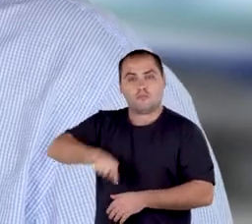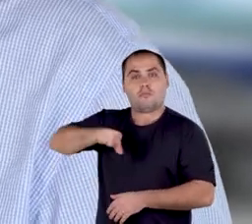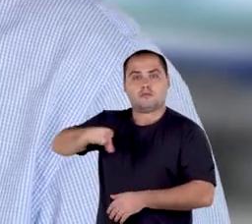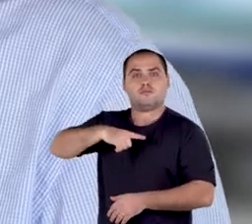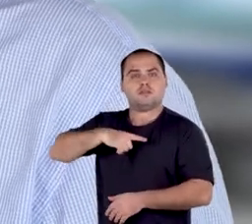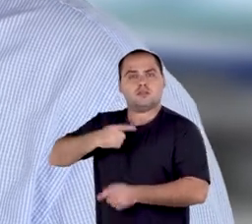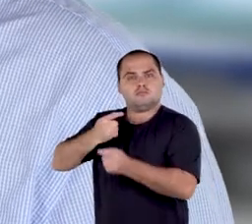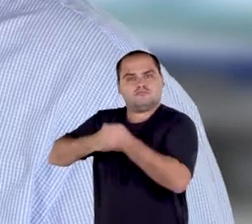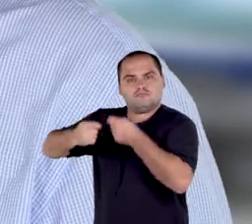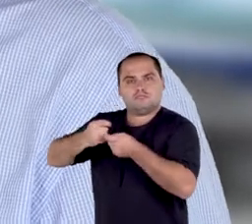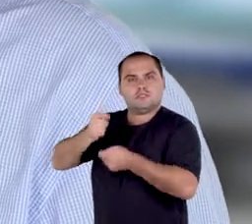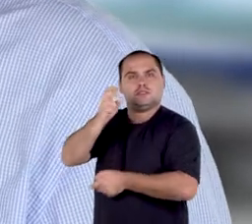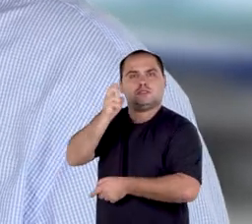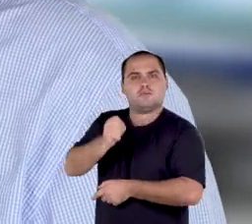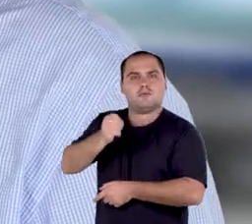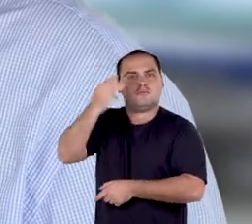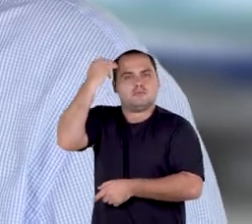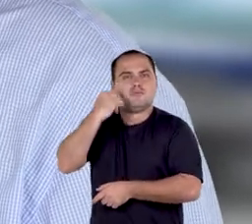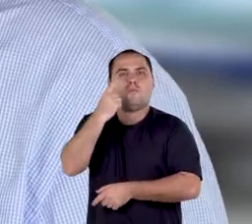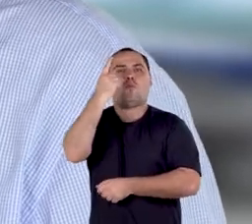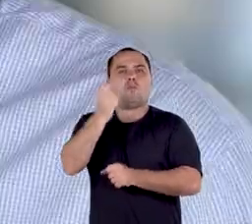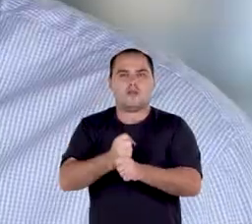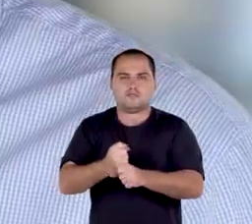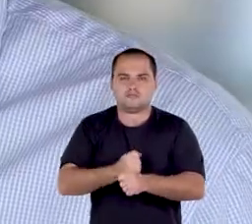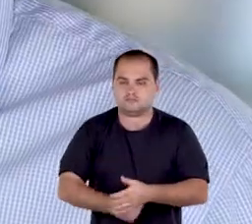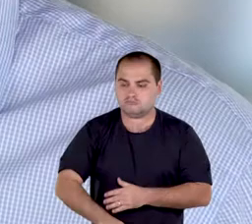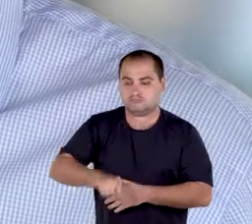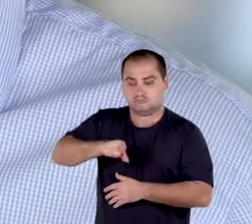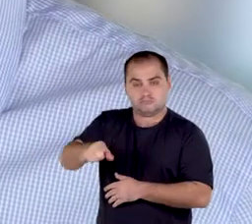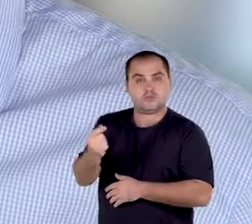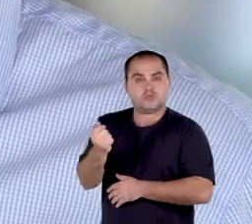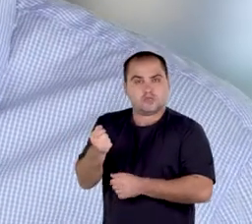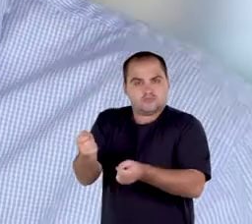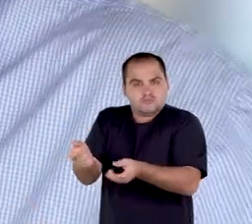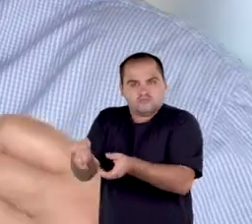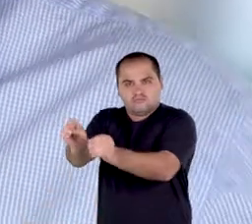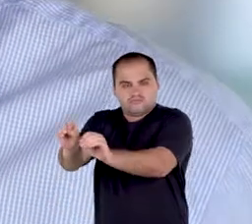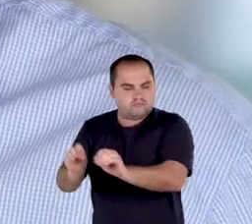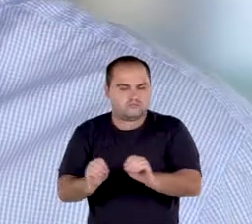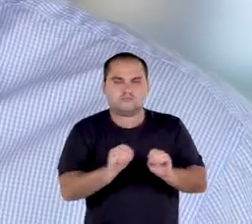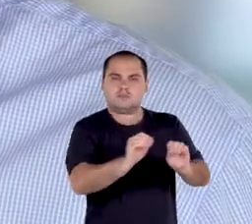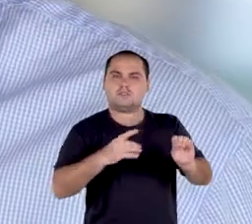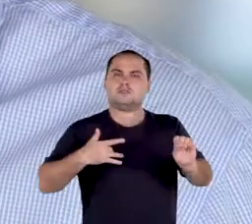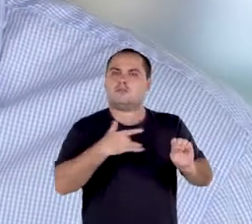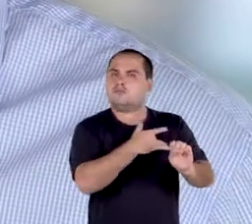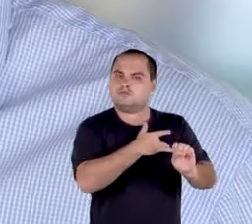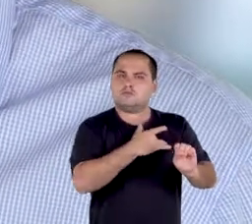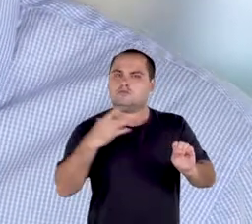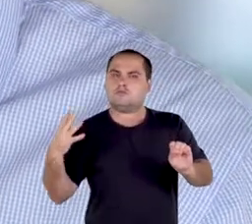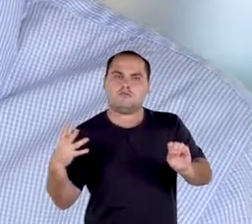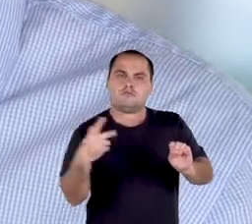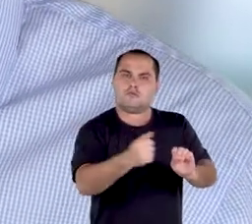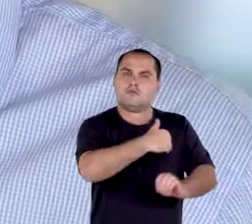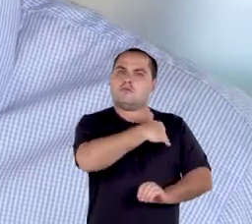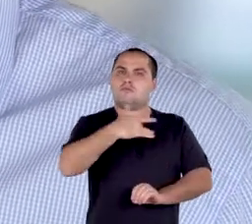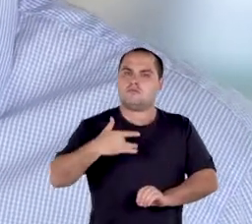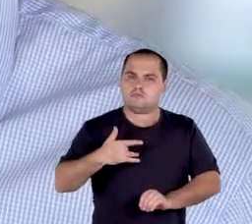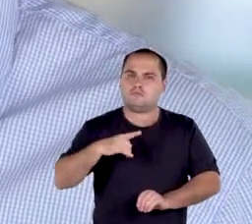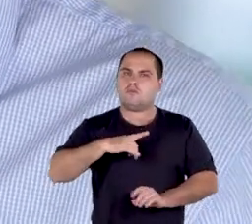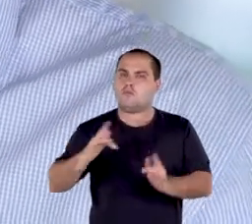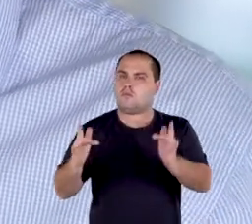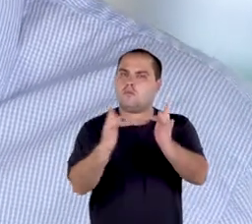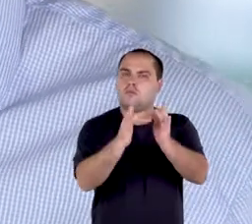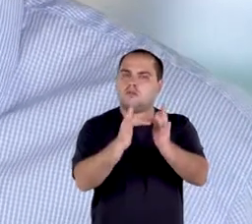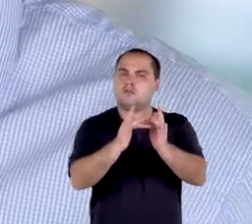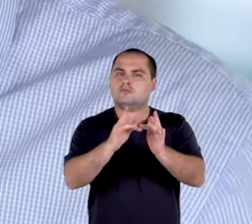dar uma economia de 50 milhões por ano. Vamos investir esse dinheiro em saúde, interligando todas as nossas